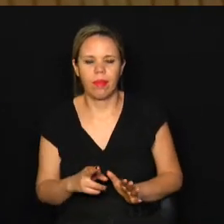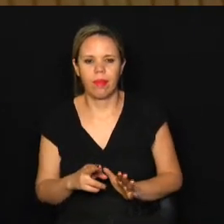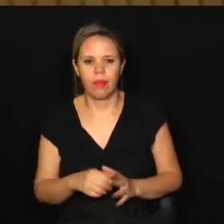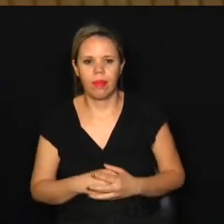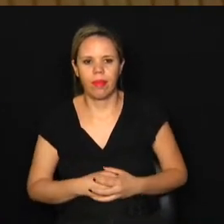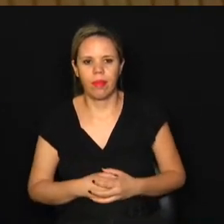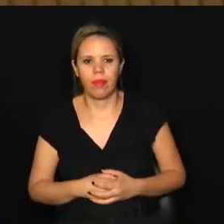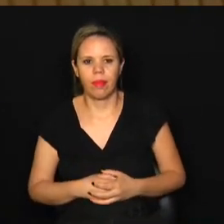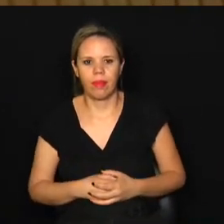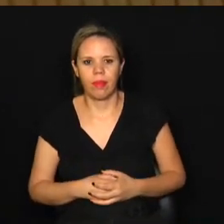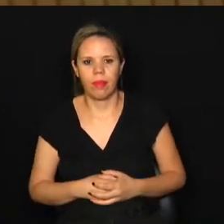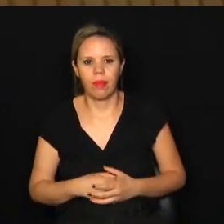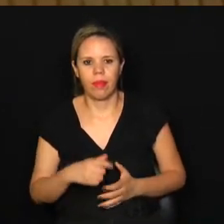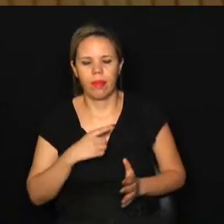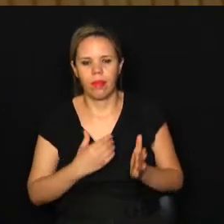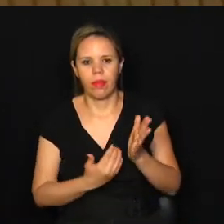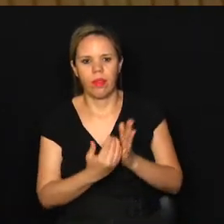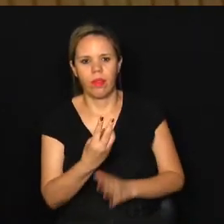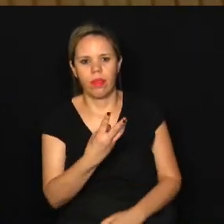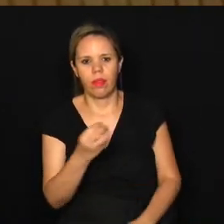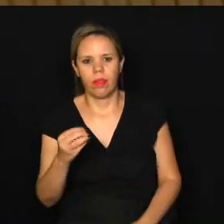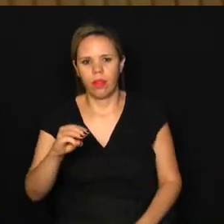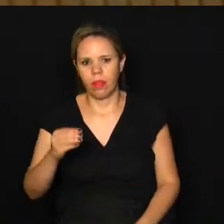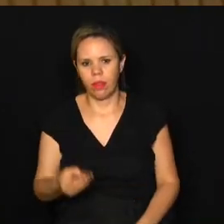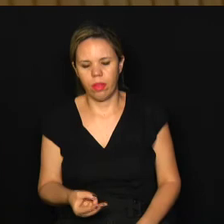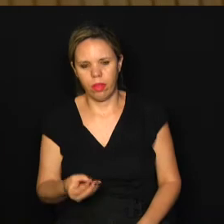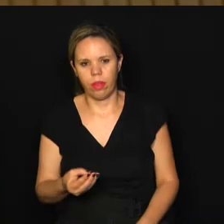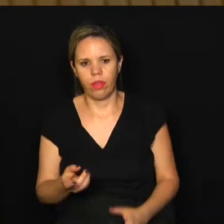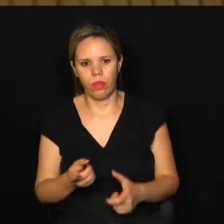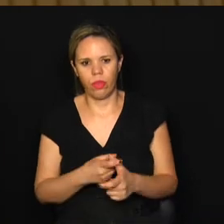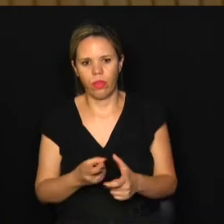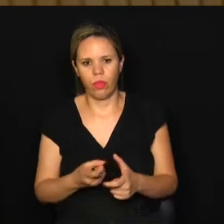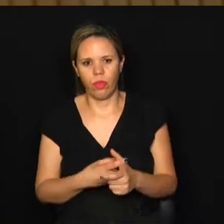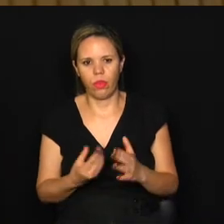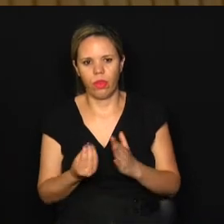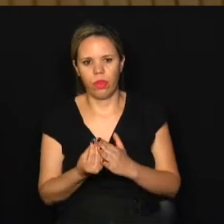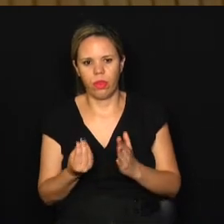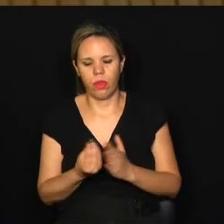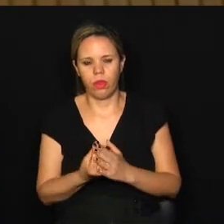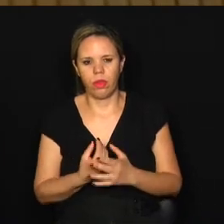Houve um acréscimo de 30 milhões nos dividendos da Sanasa.